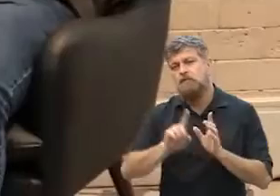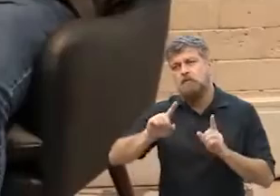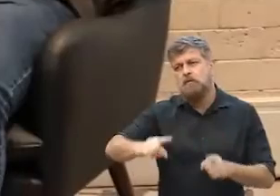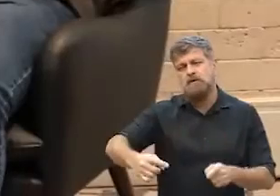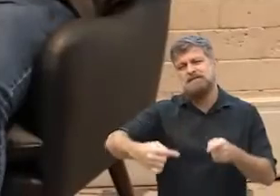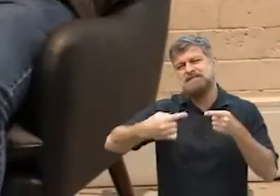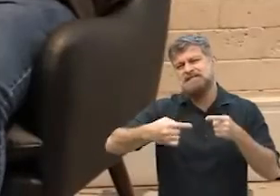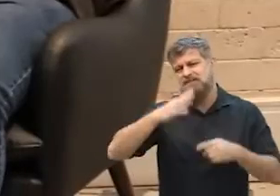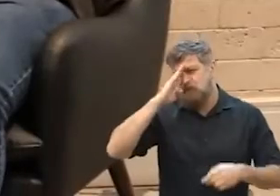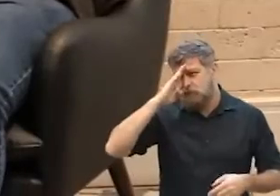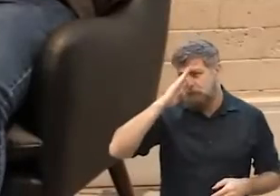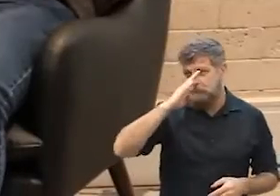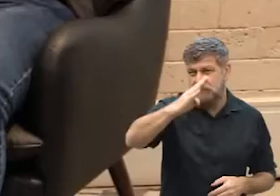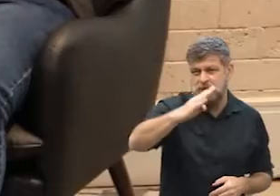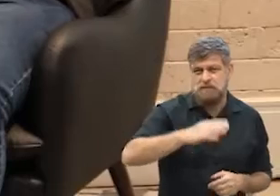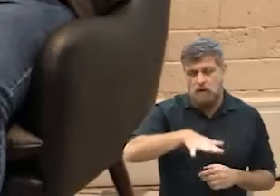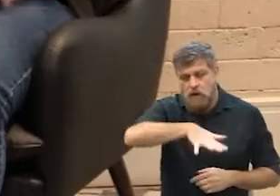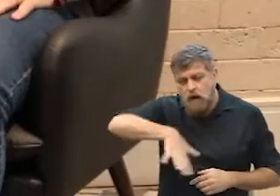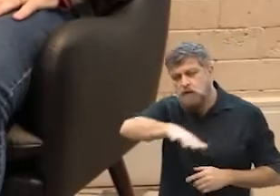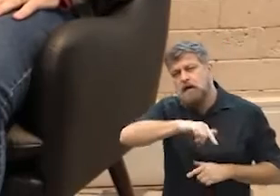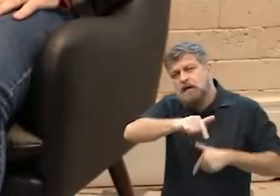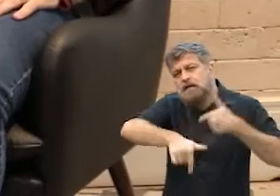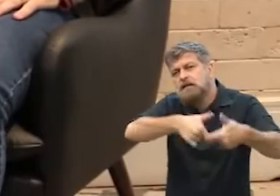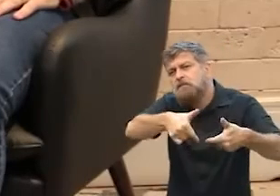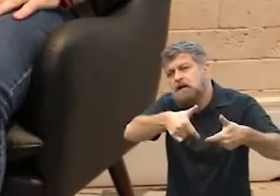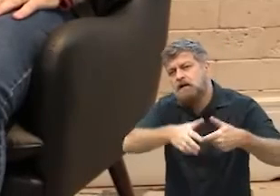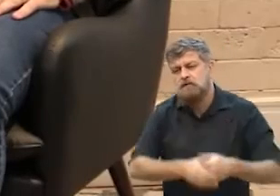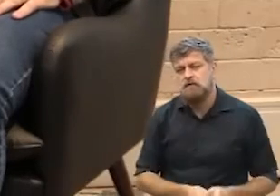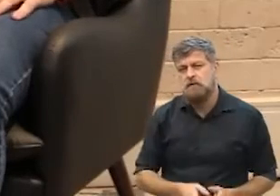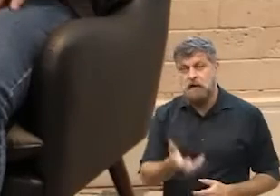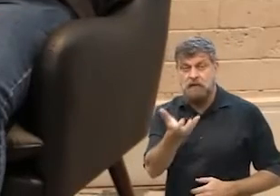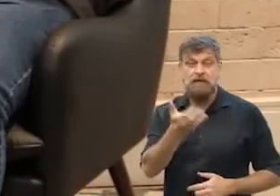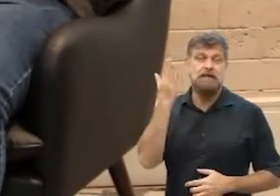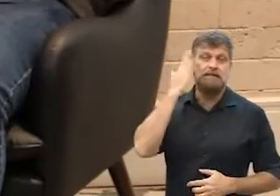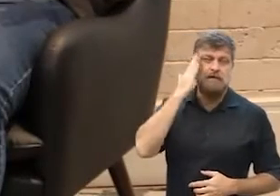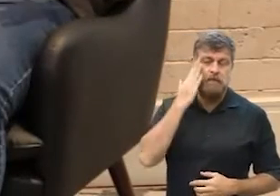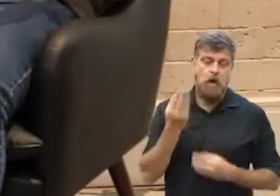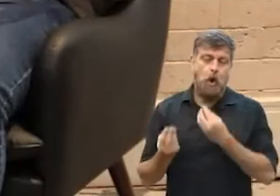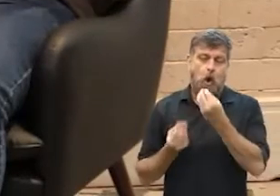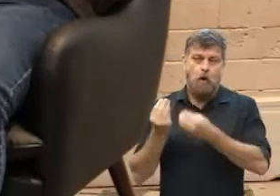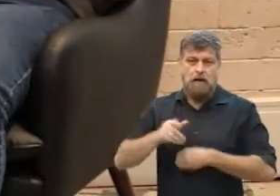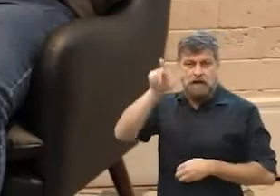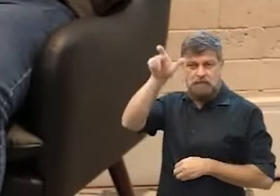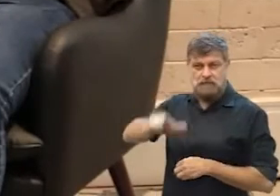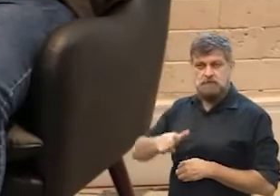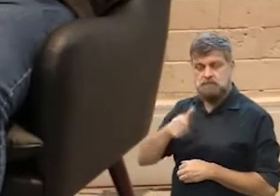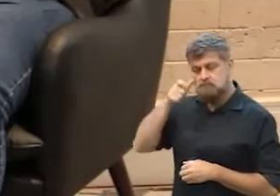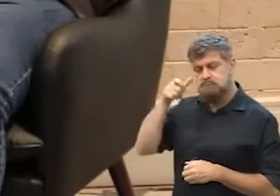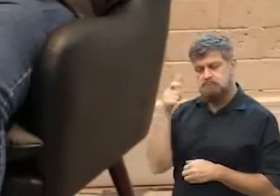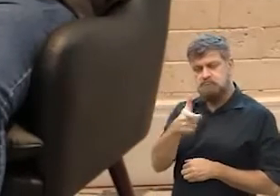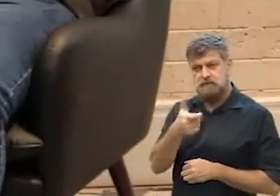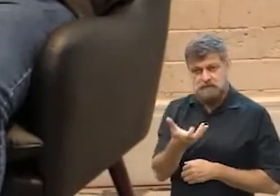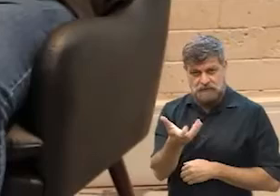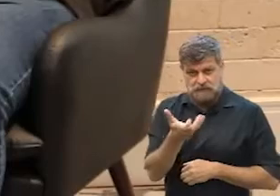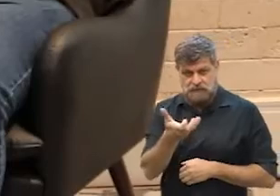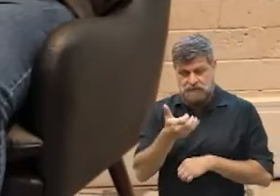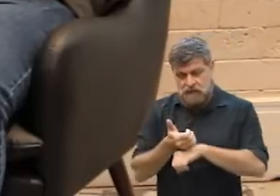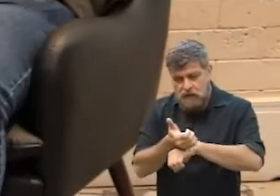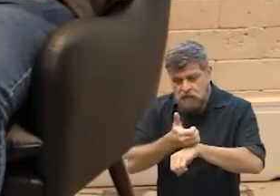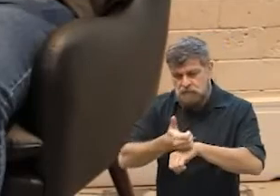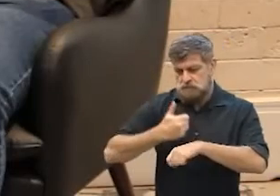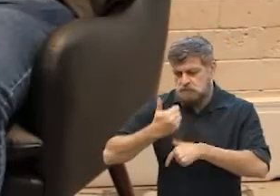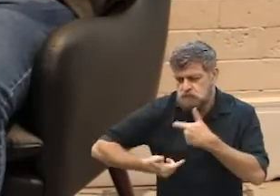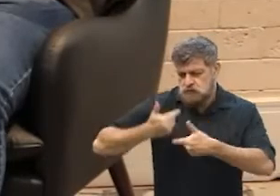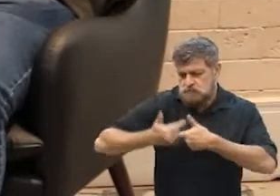desafios desse mercado? Enfim, quem de fato tem o interesse de se tornar